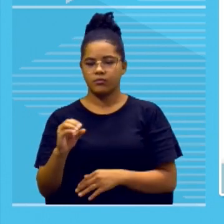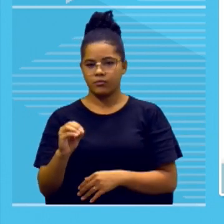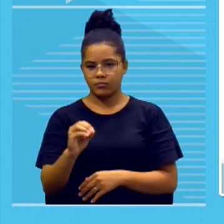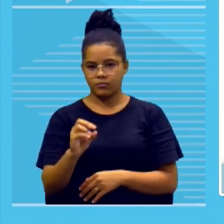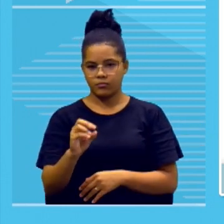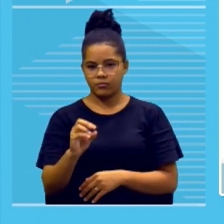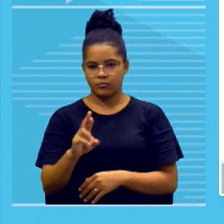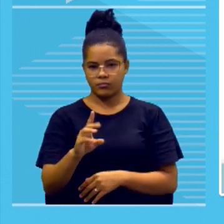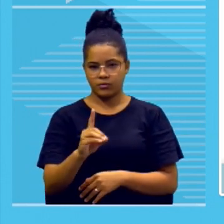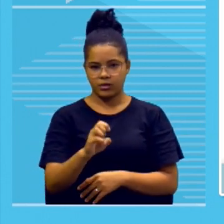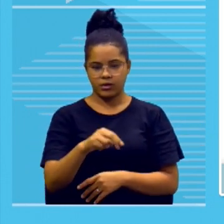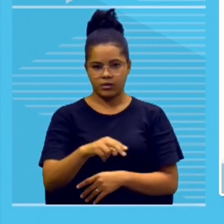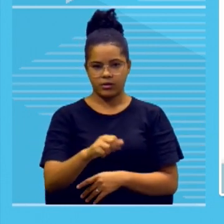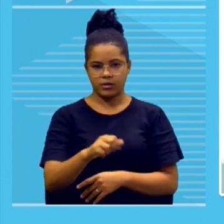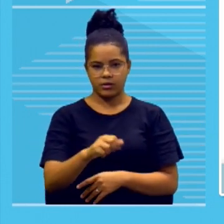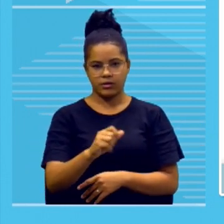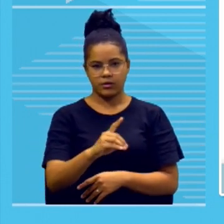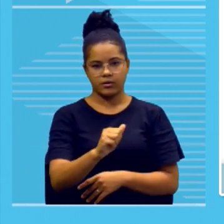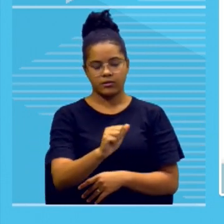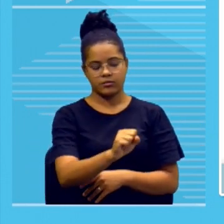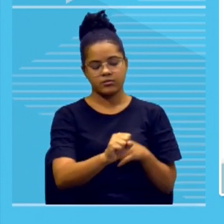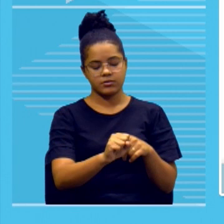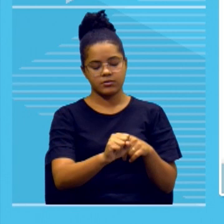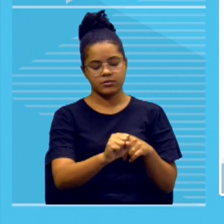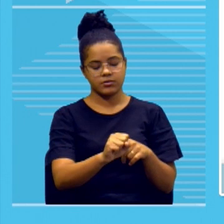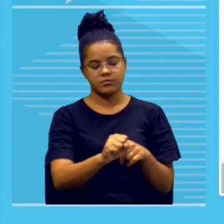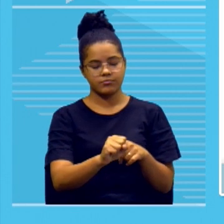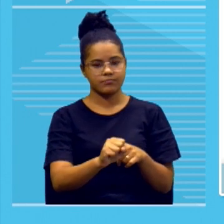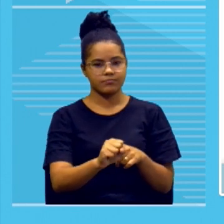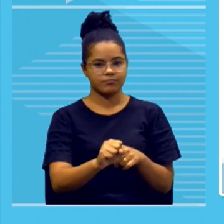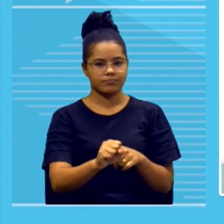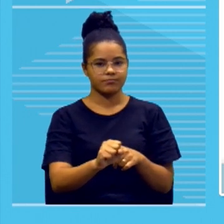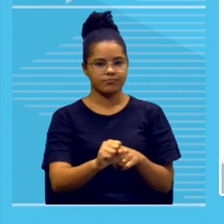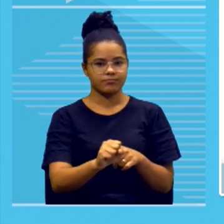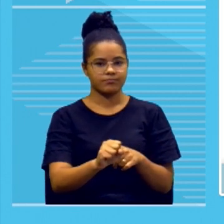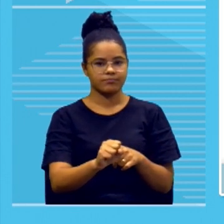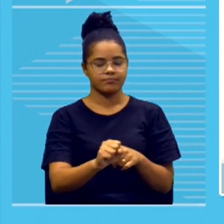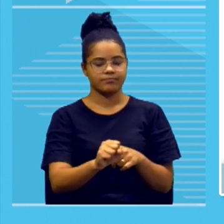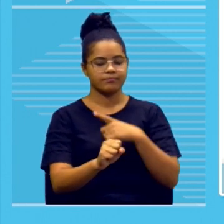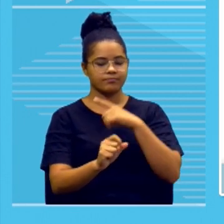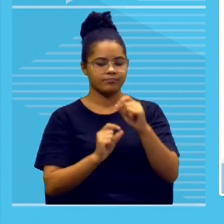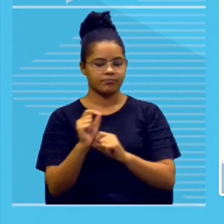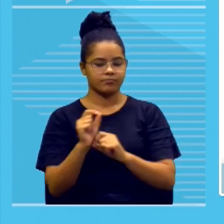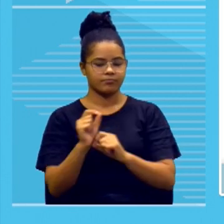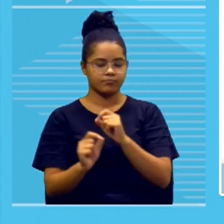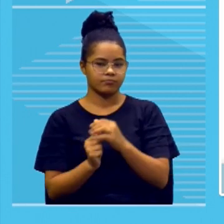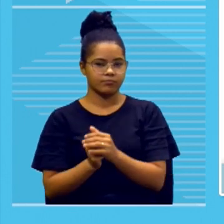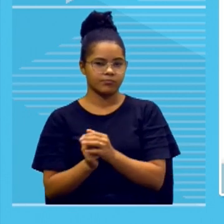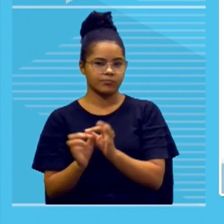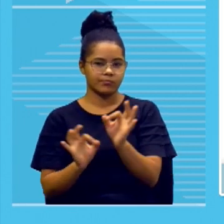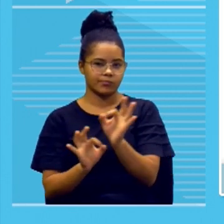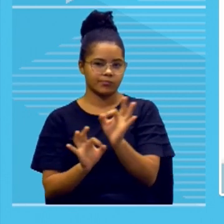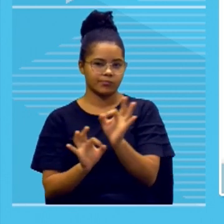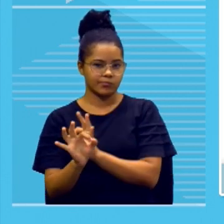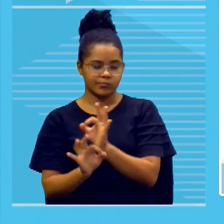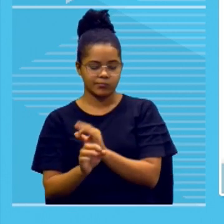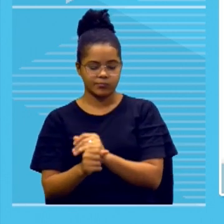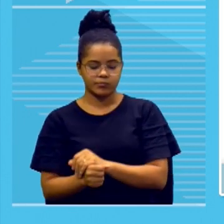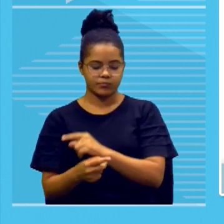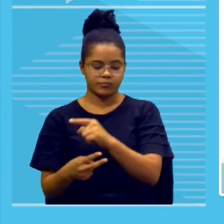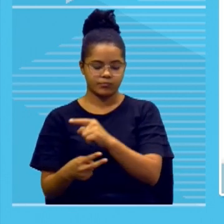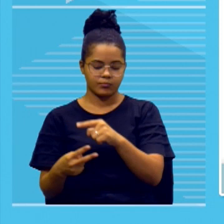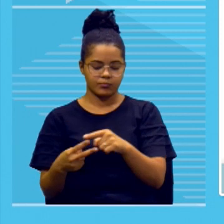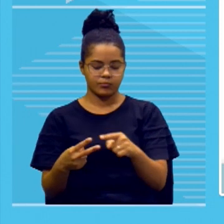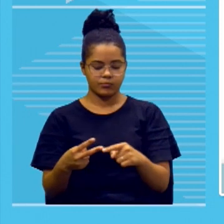bom? Lembrando que as orações coordenadas, elas estão divididas em coordenadas